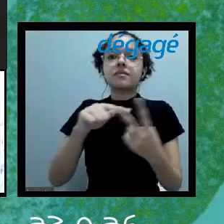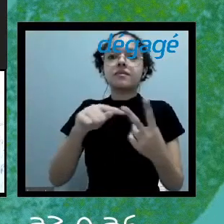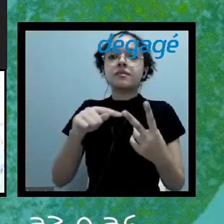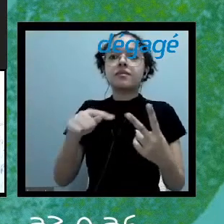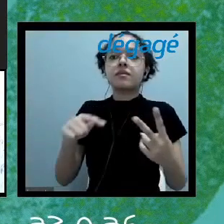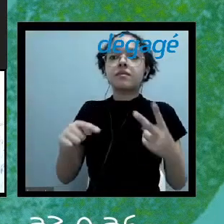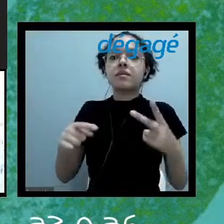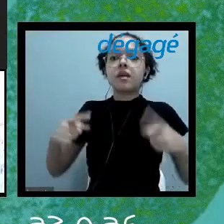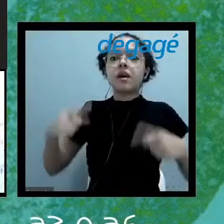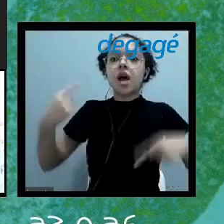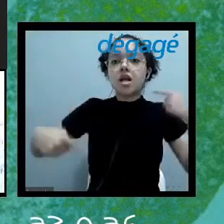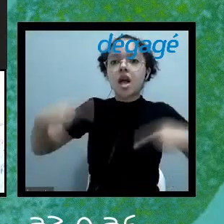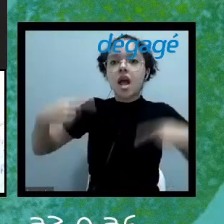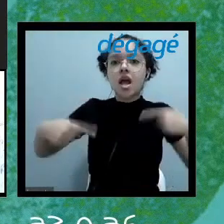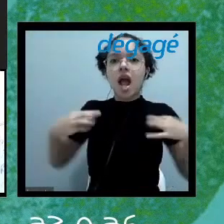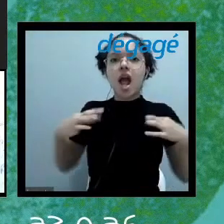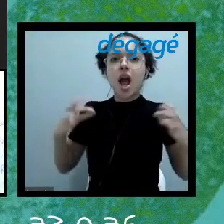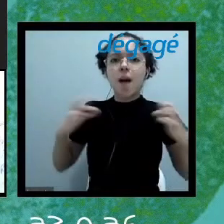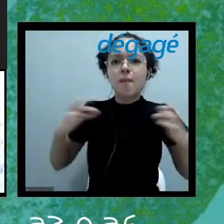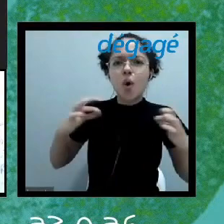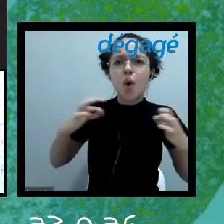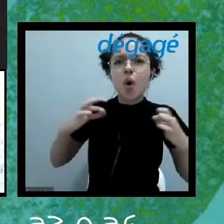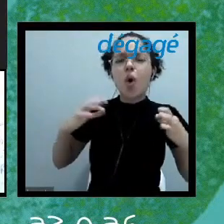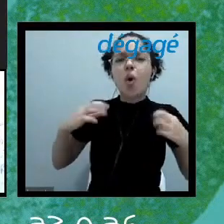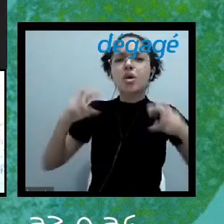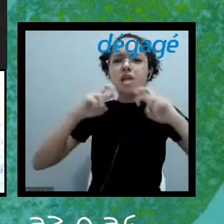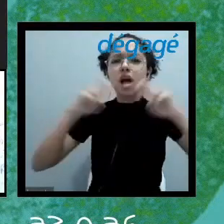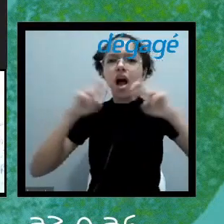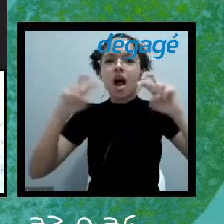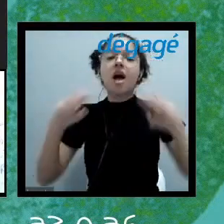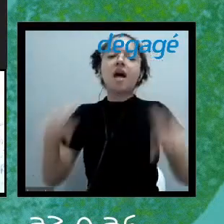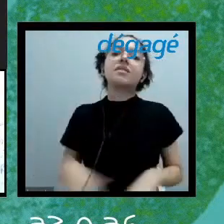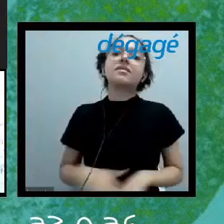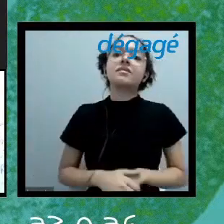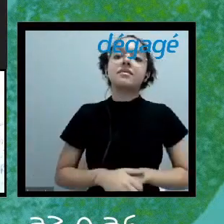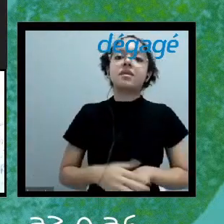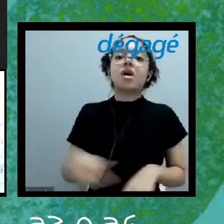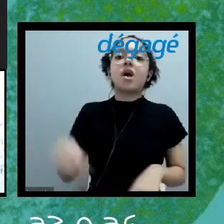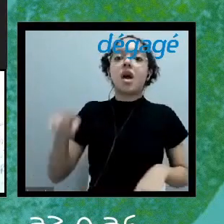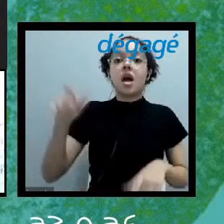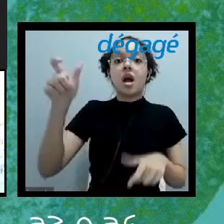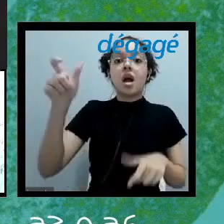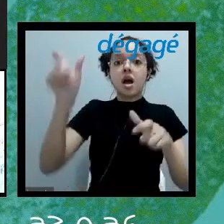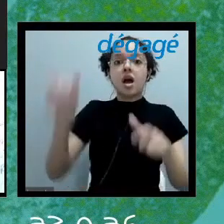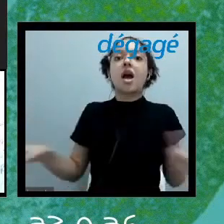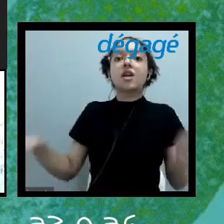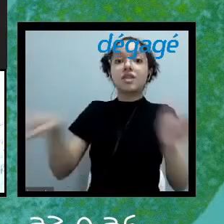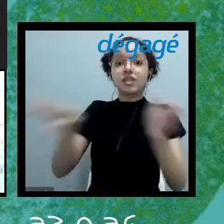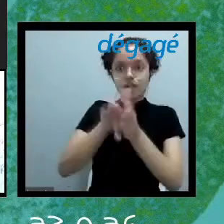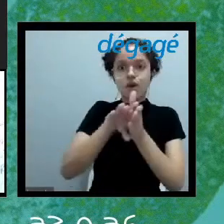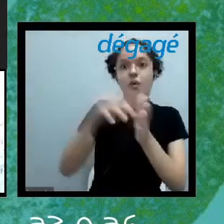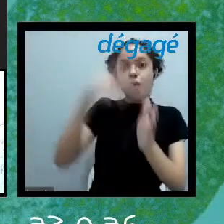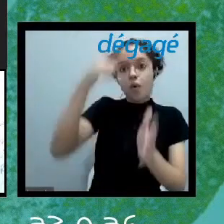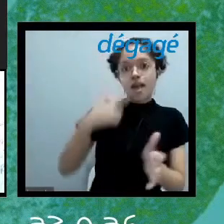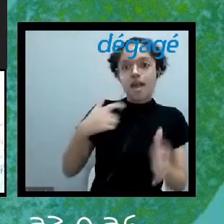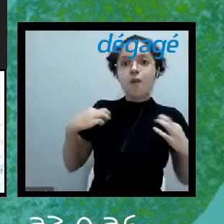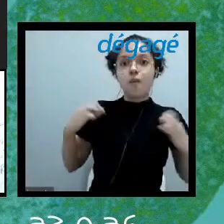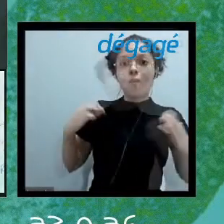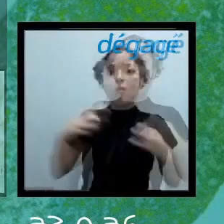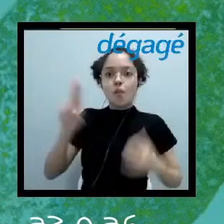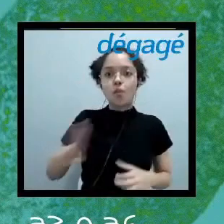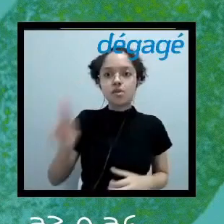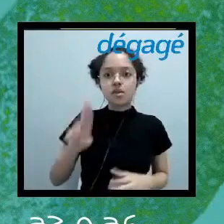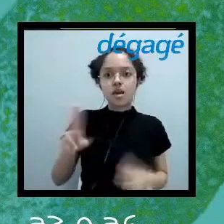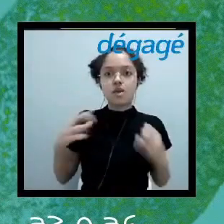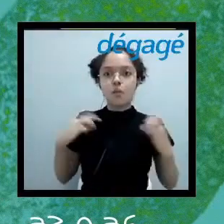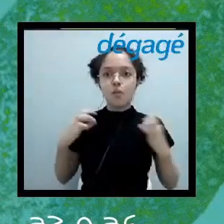uniforme! E aí ele ia para cima das pessoas. E aí, quando ele chegou, eu estava vestida com a blusa. E aí ele